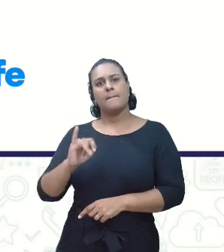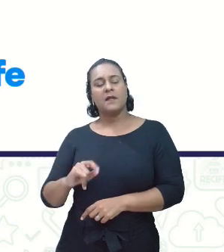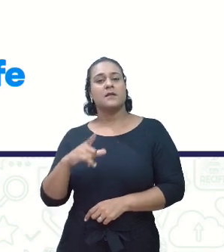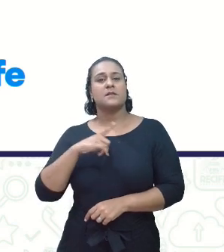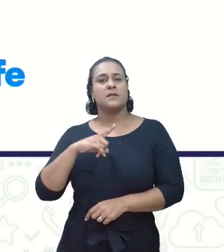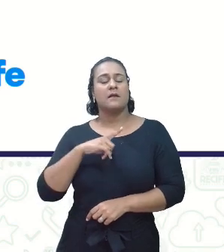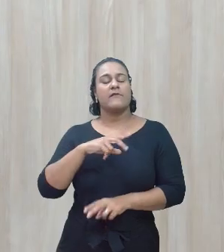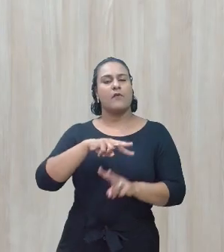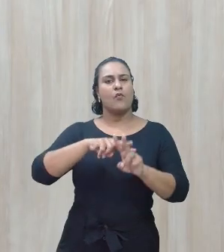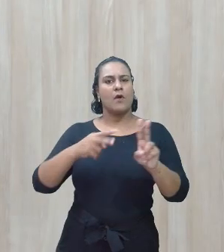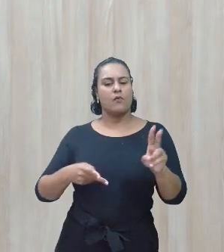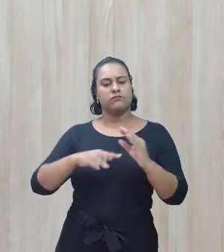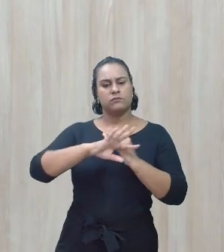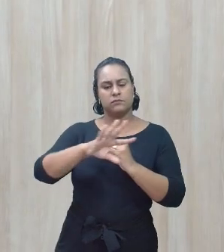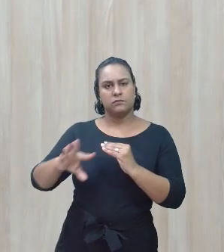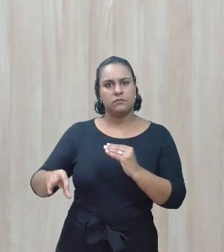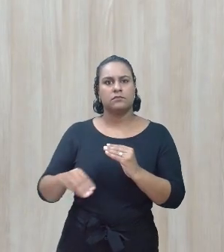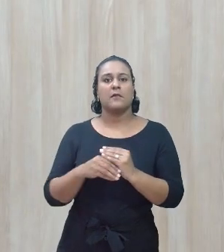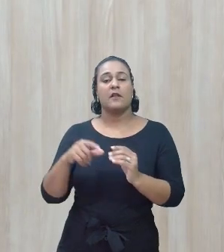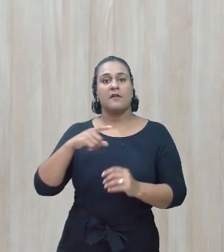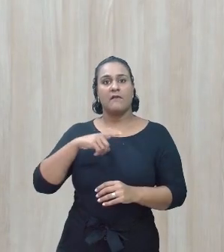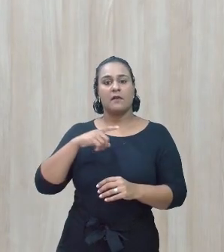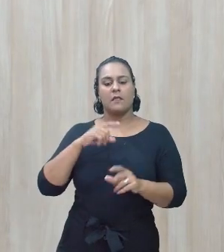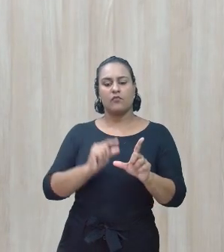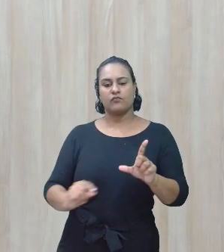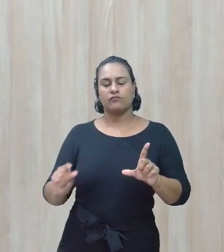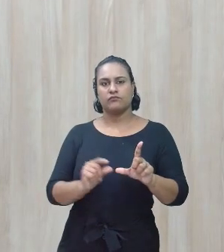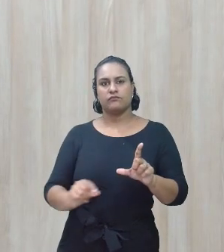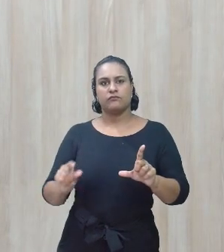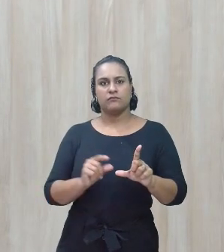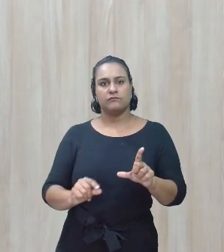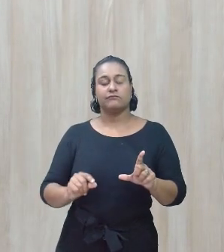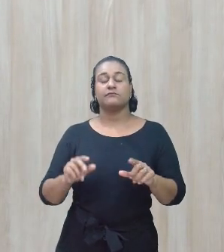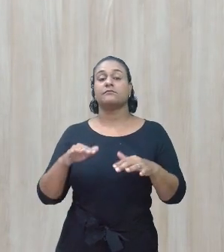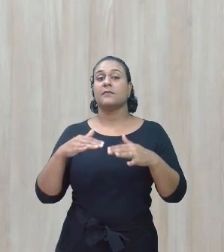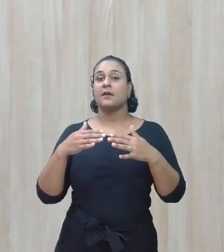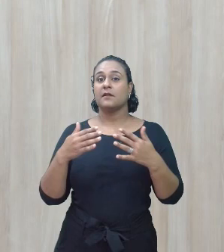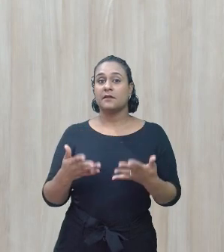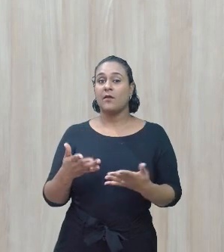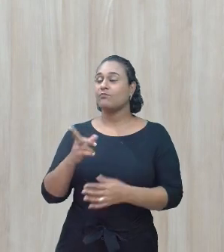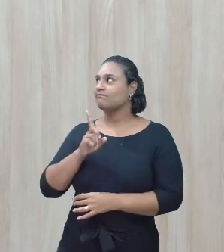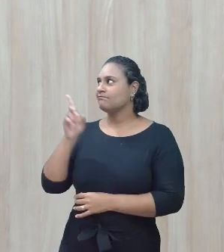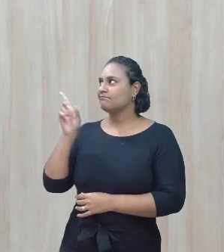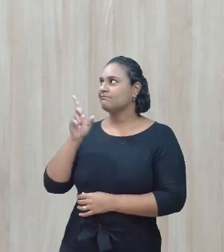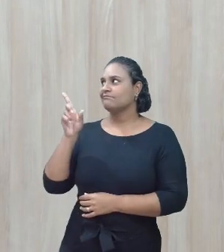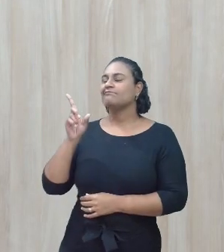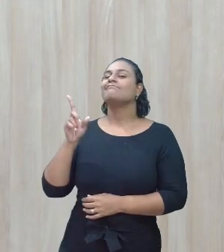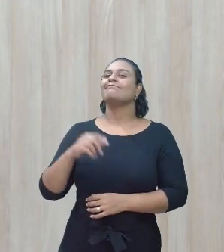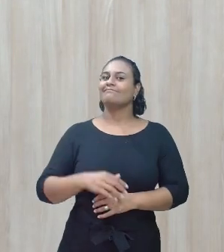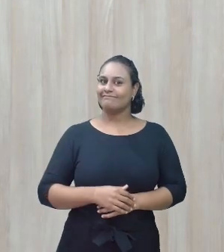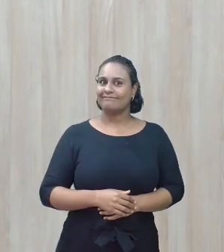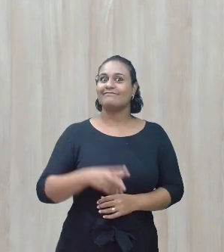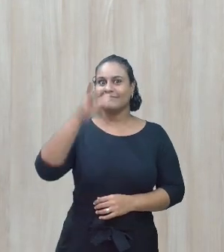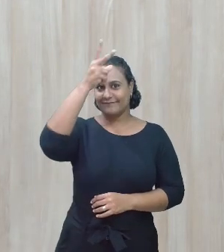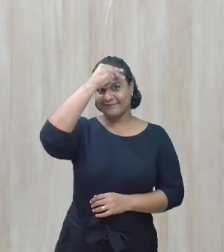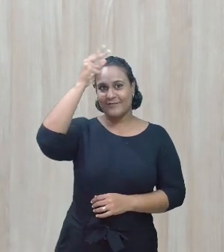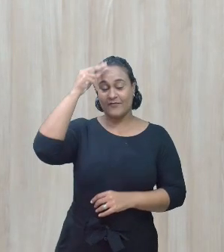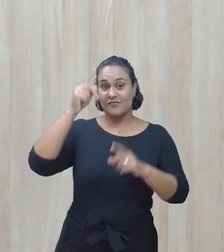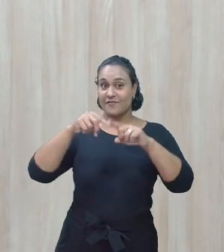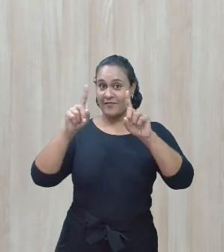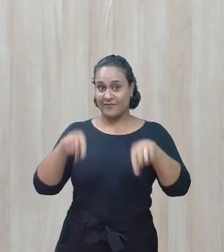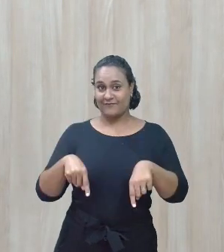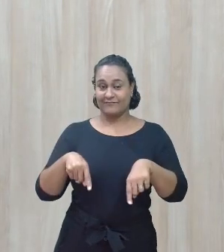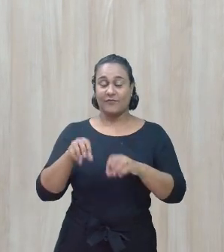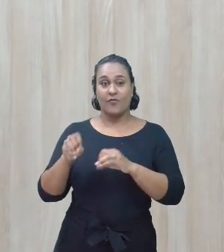vai ser referenciado no rodapé da imagem. Quem está realizando esse projeto maravilhoso é a Prefeitura do Recife e o projeto é o